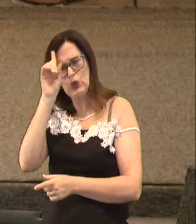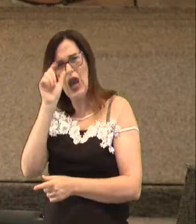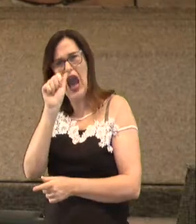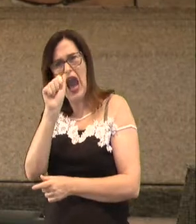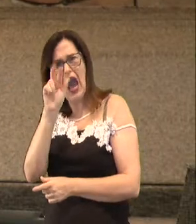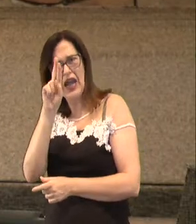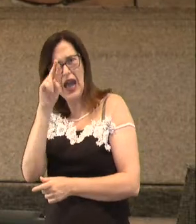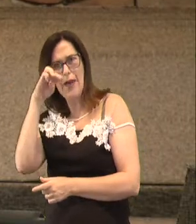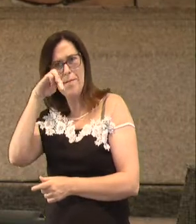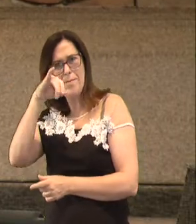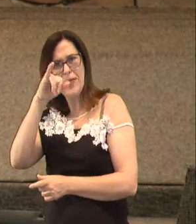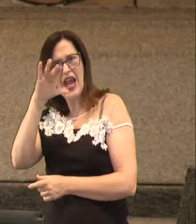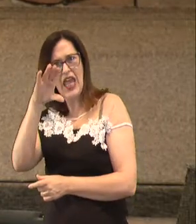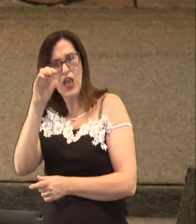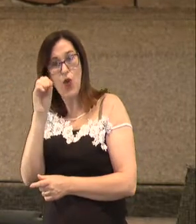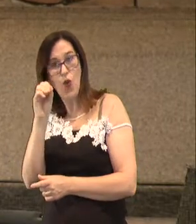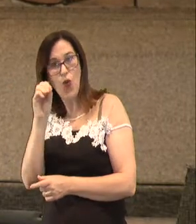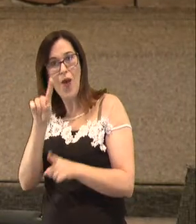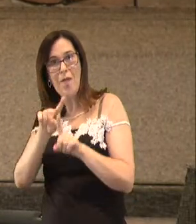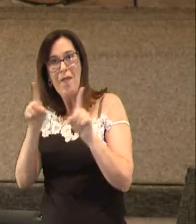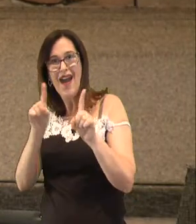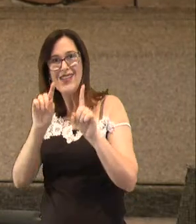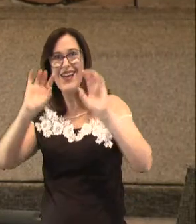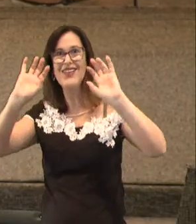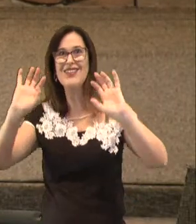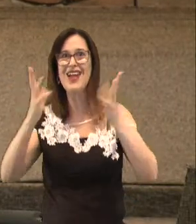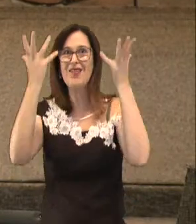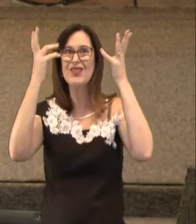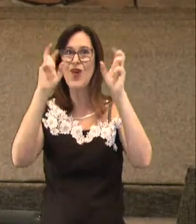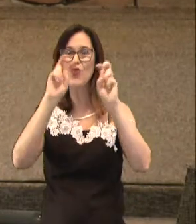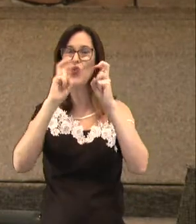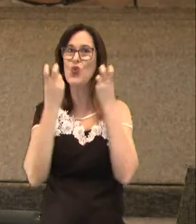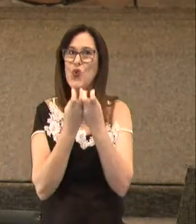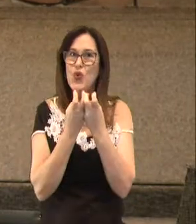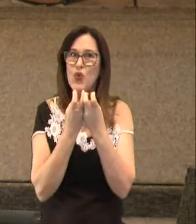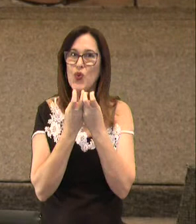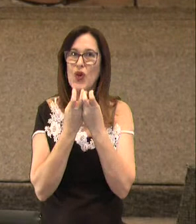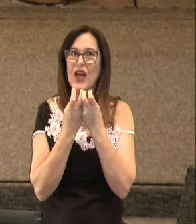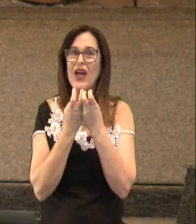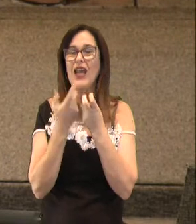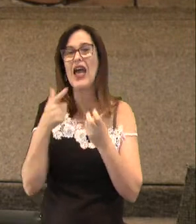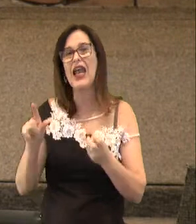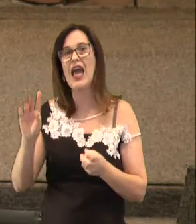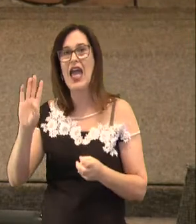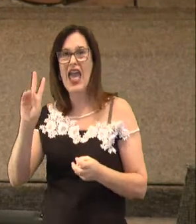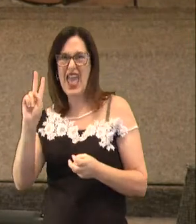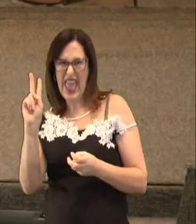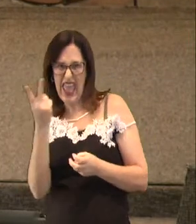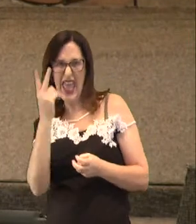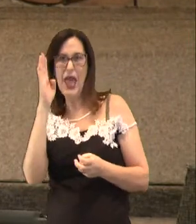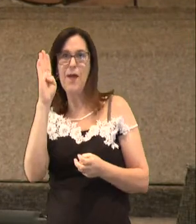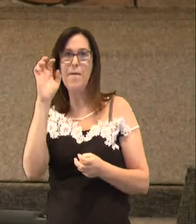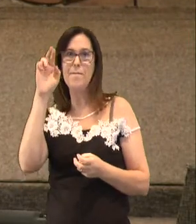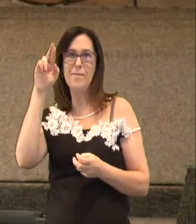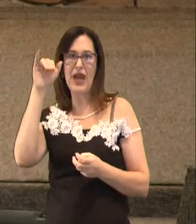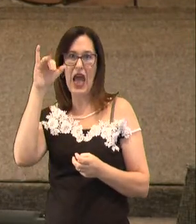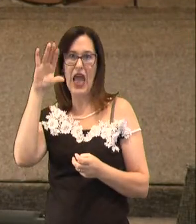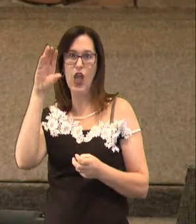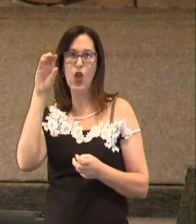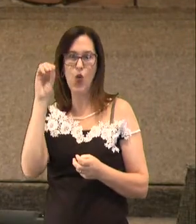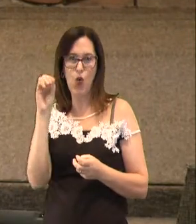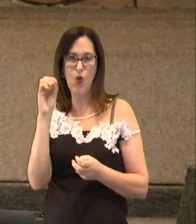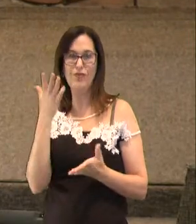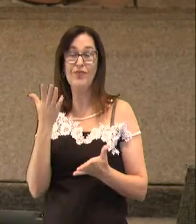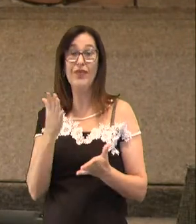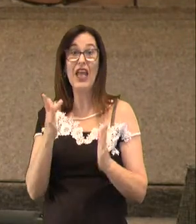aramaico, mas as celebrações dos cultos eram feitas em hebraico. Deus então era chamado